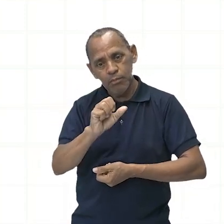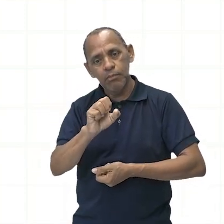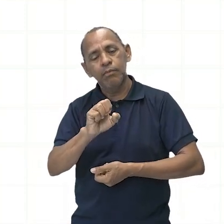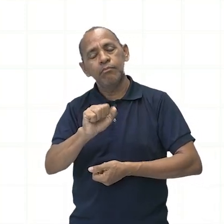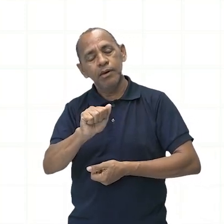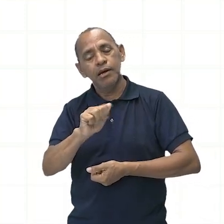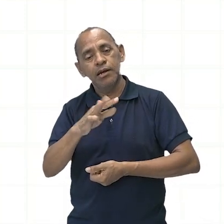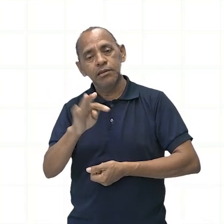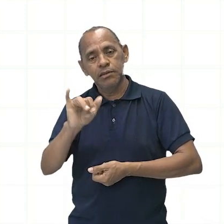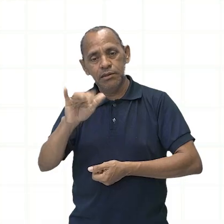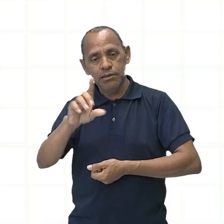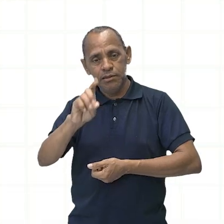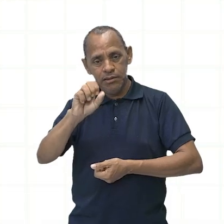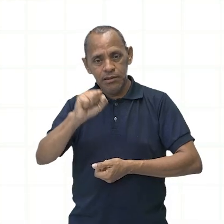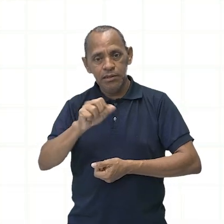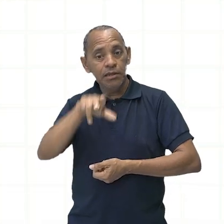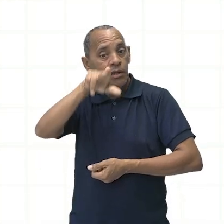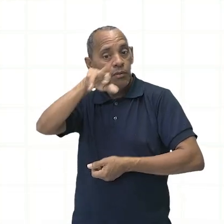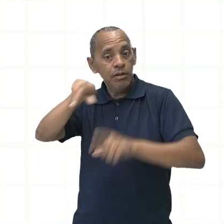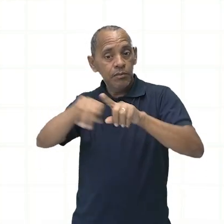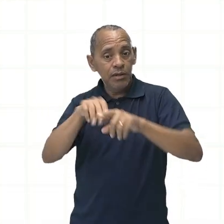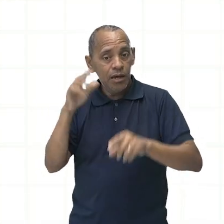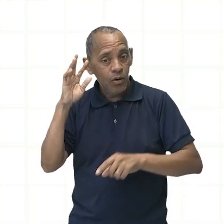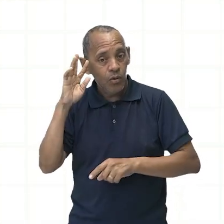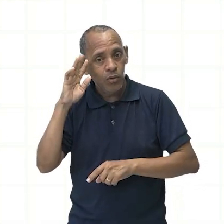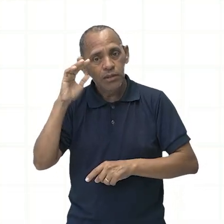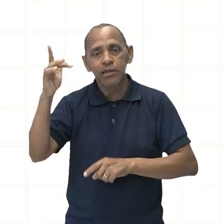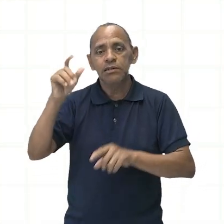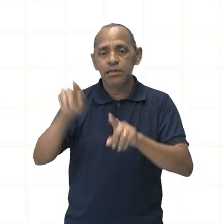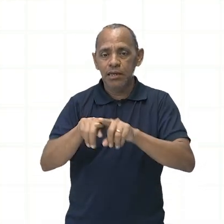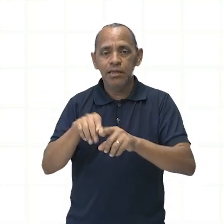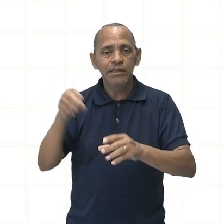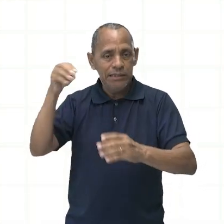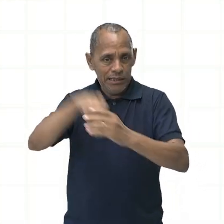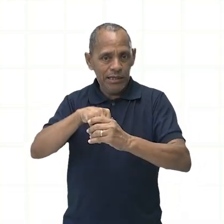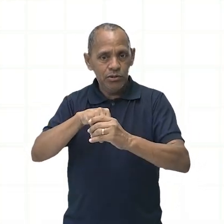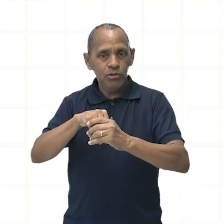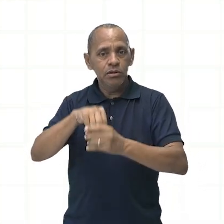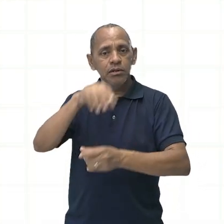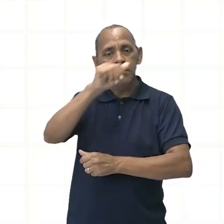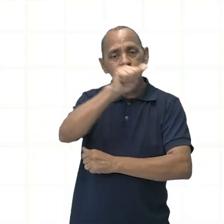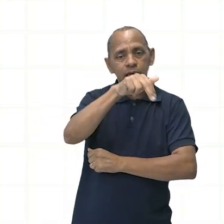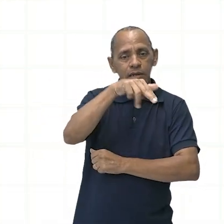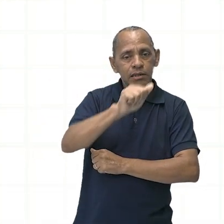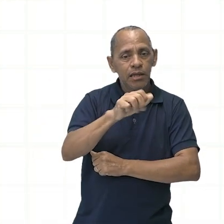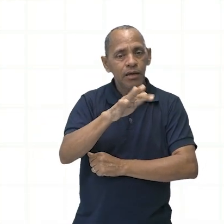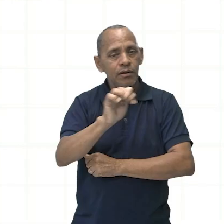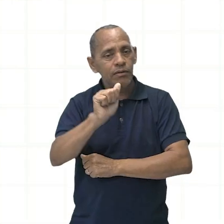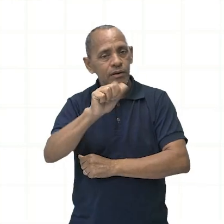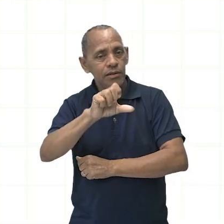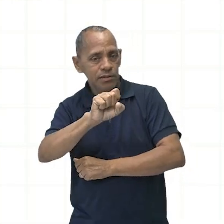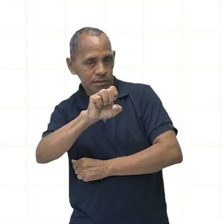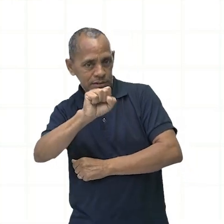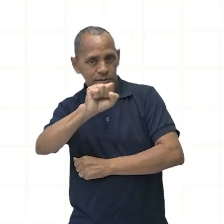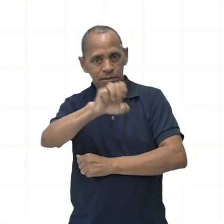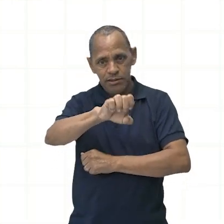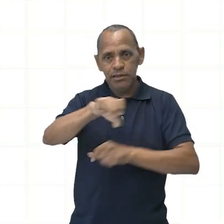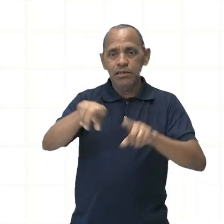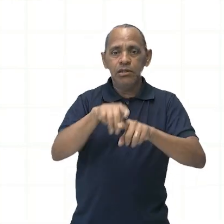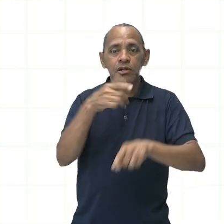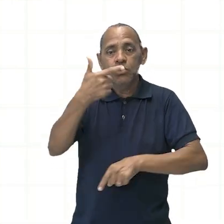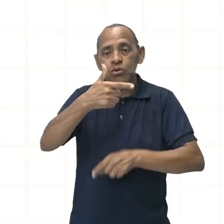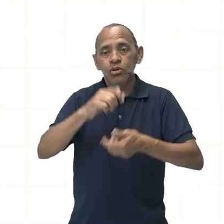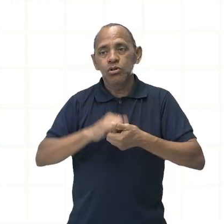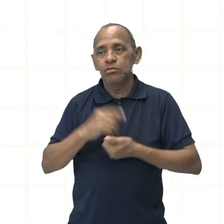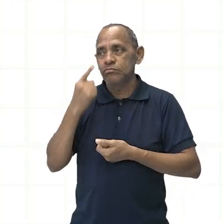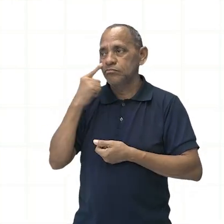Isso vai ocorrer dentro da anáfase 2. Então, observem no nosso desenho, que